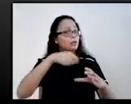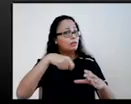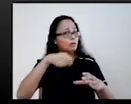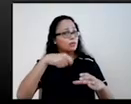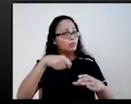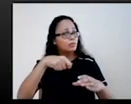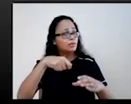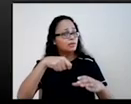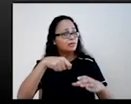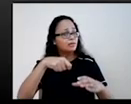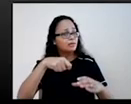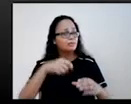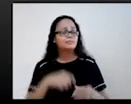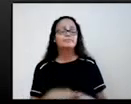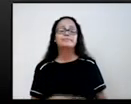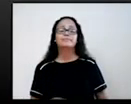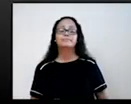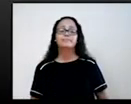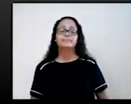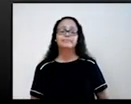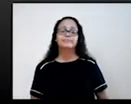no caso, para as comidas, é africano.